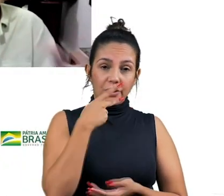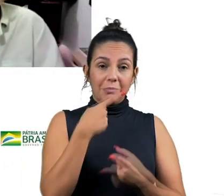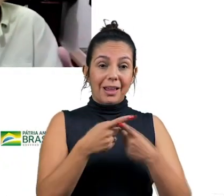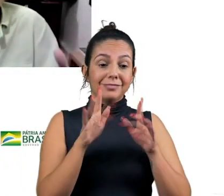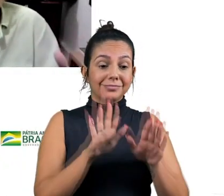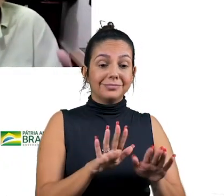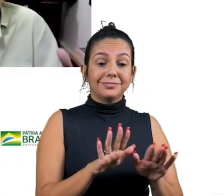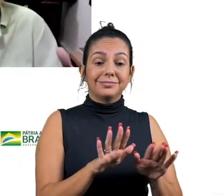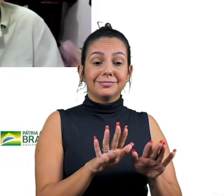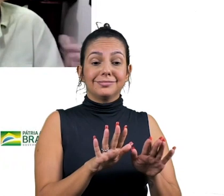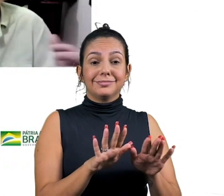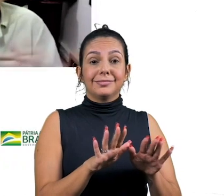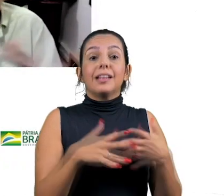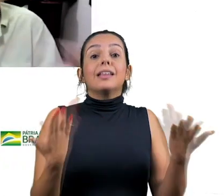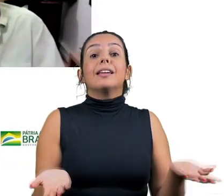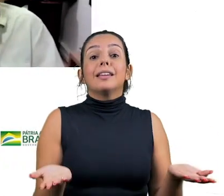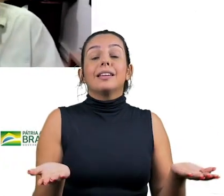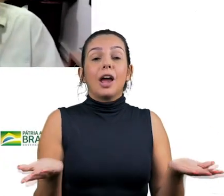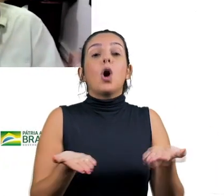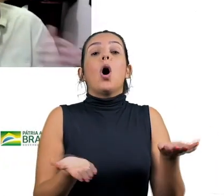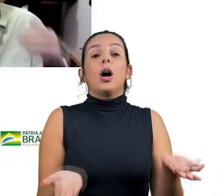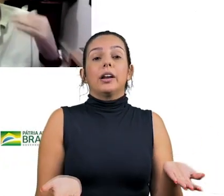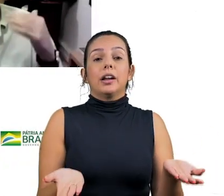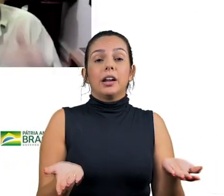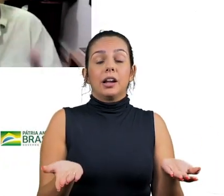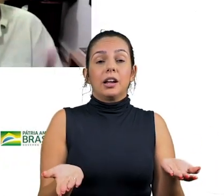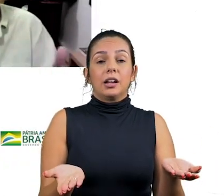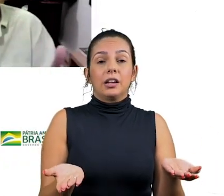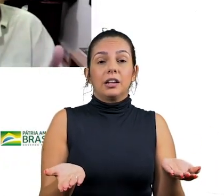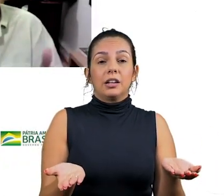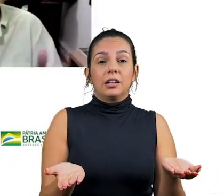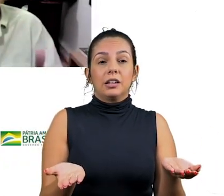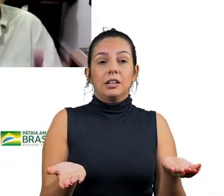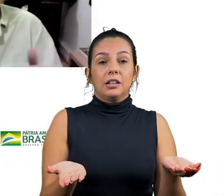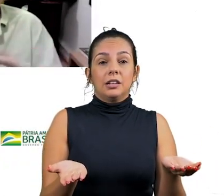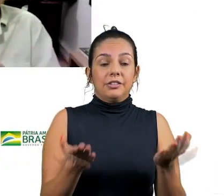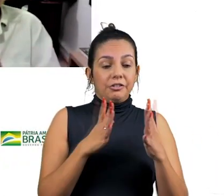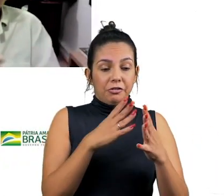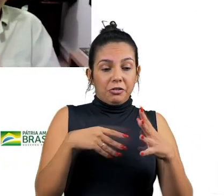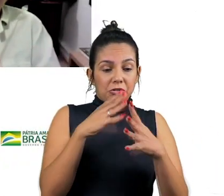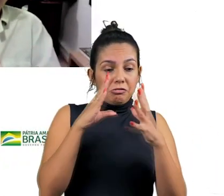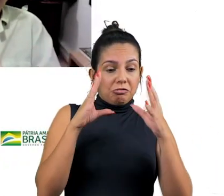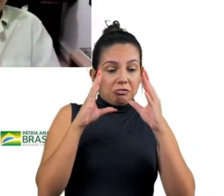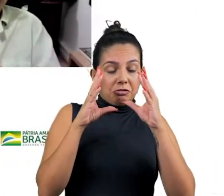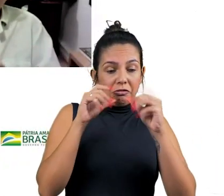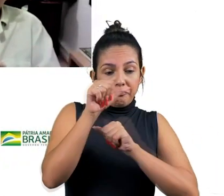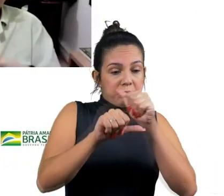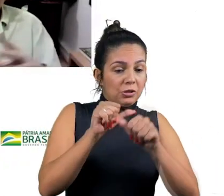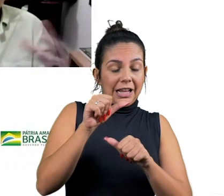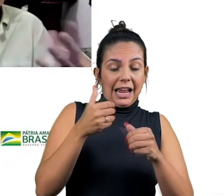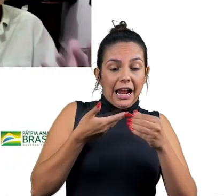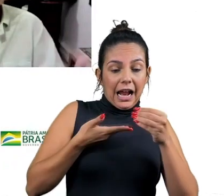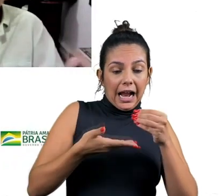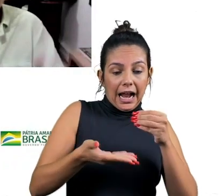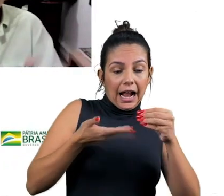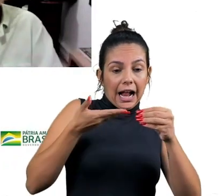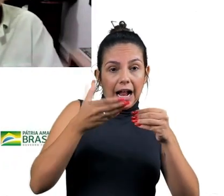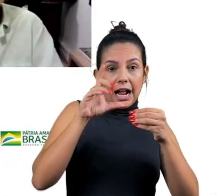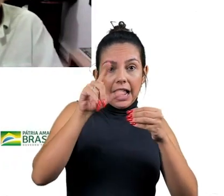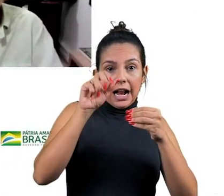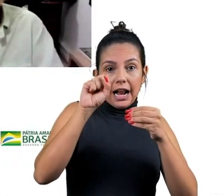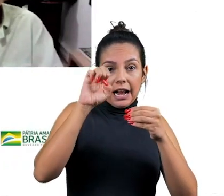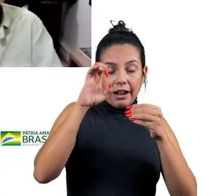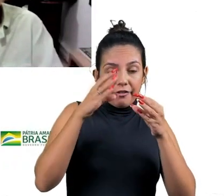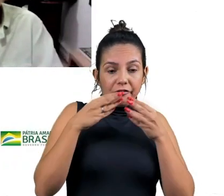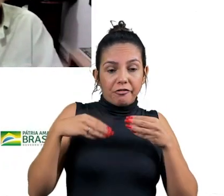e aí? Bom, as classes estão virando geleia. né? A estrutura de